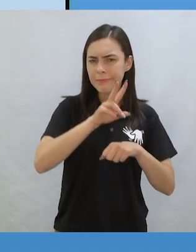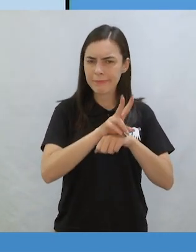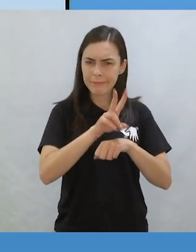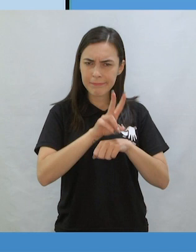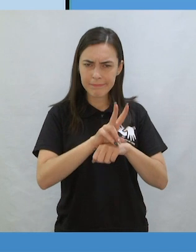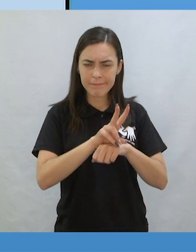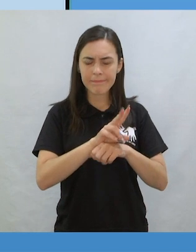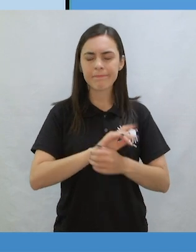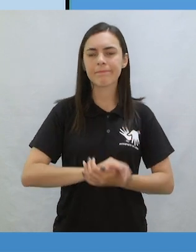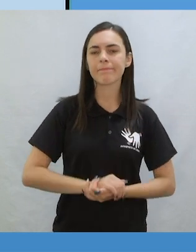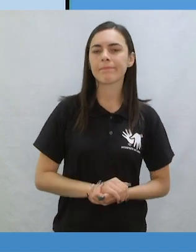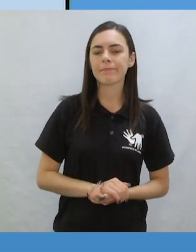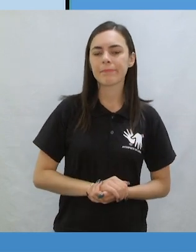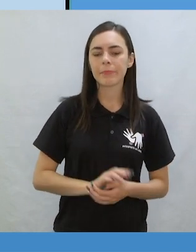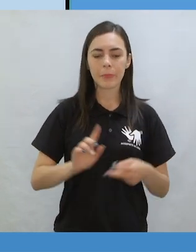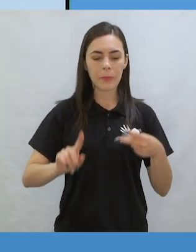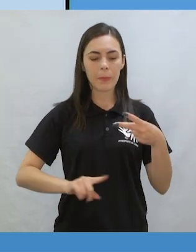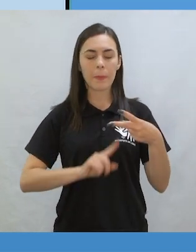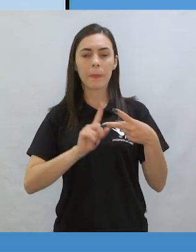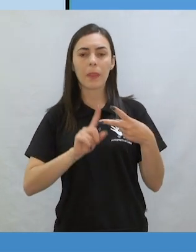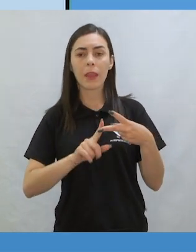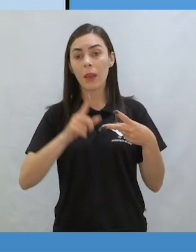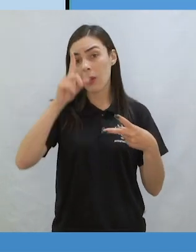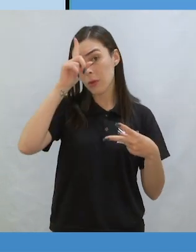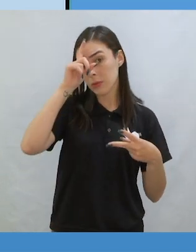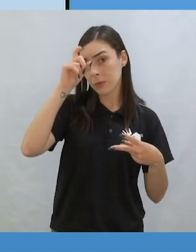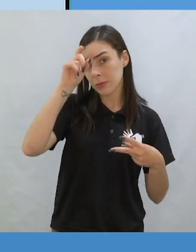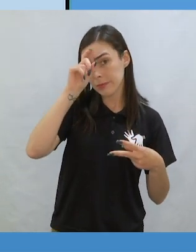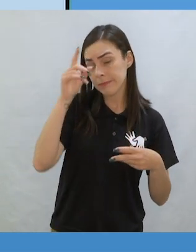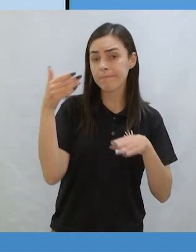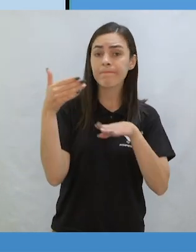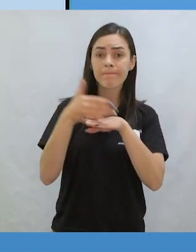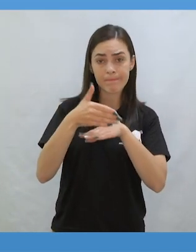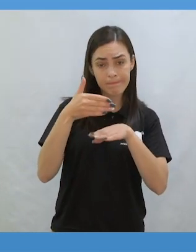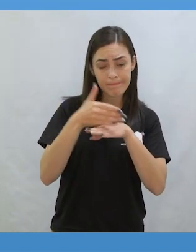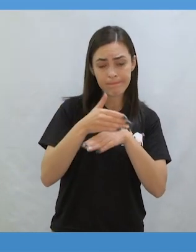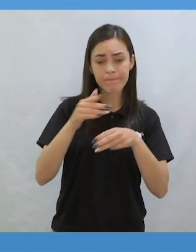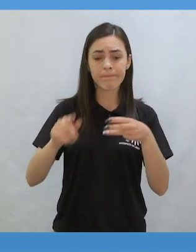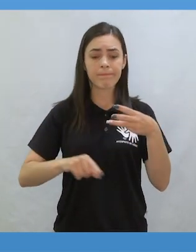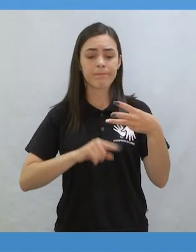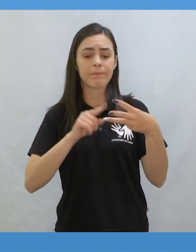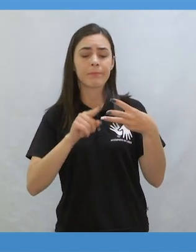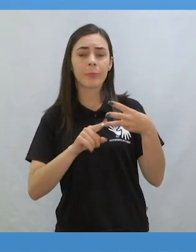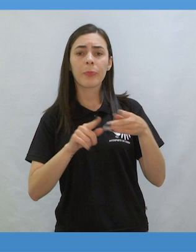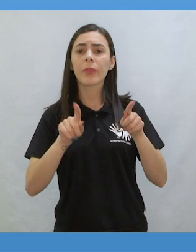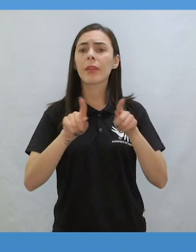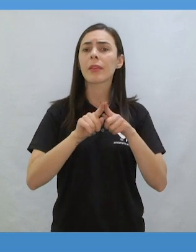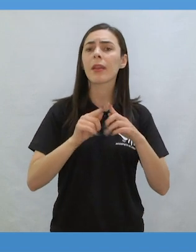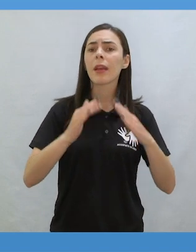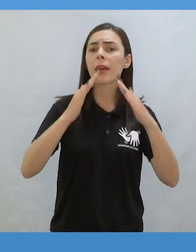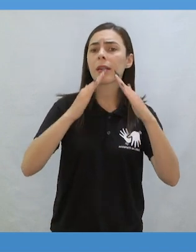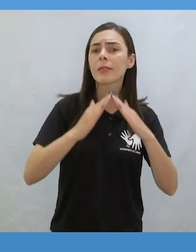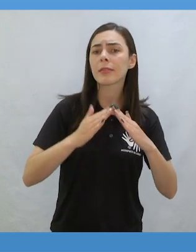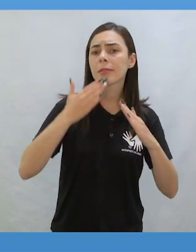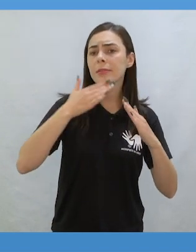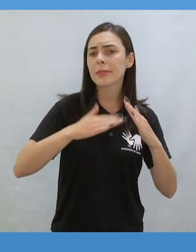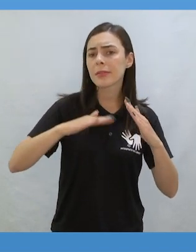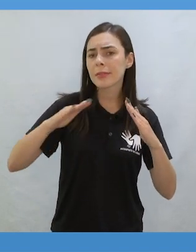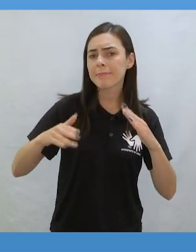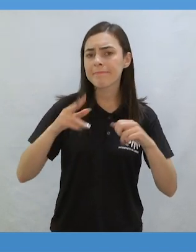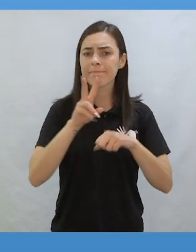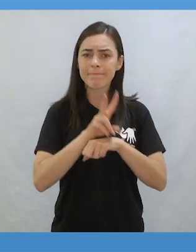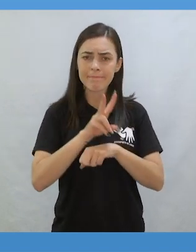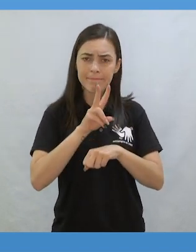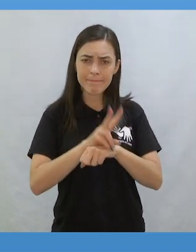que são as casas de repouso. Eles vão nos hospitais. Eles vão também em